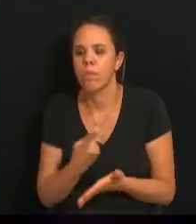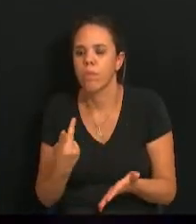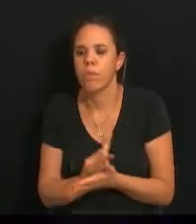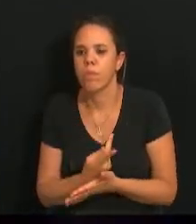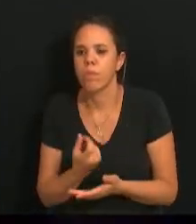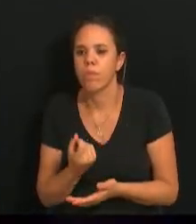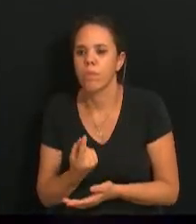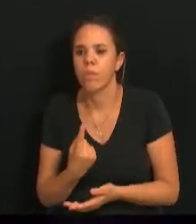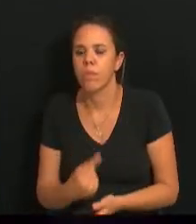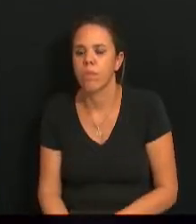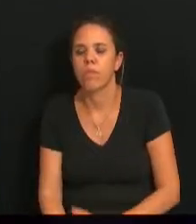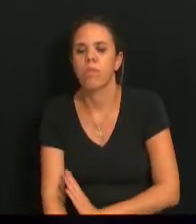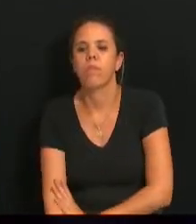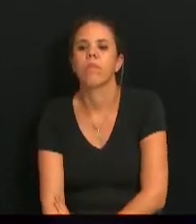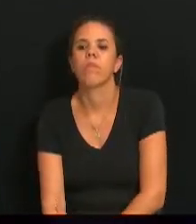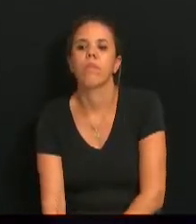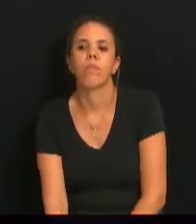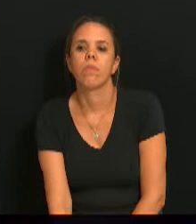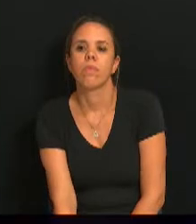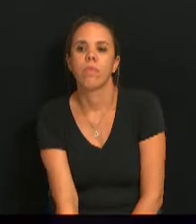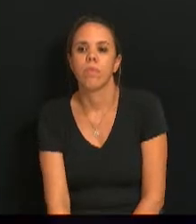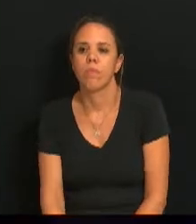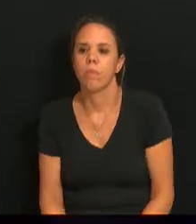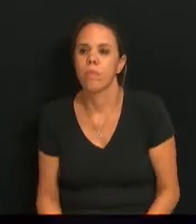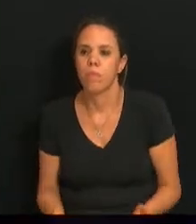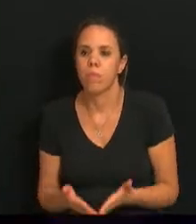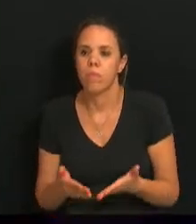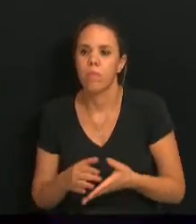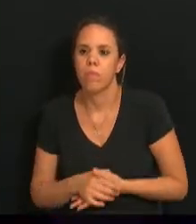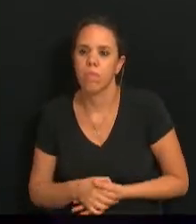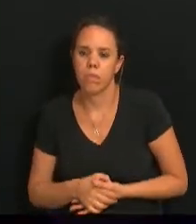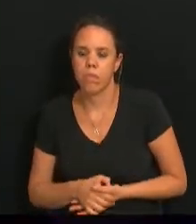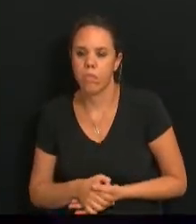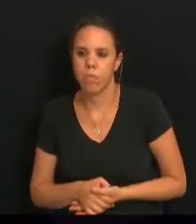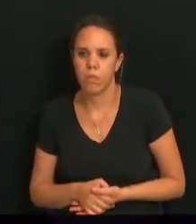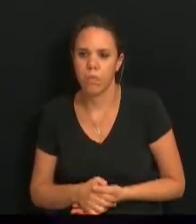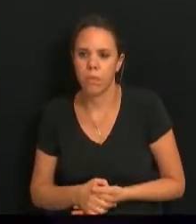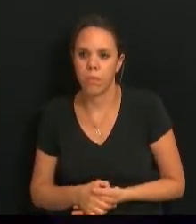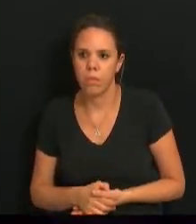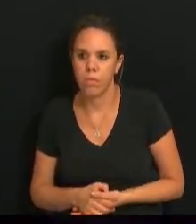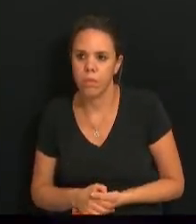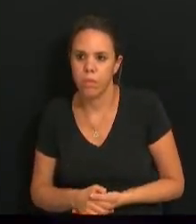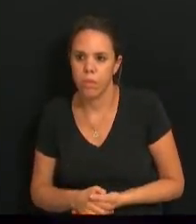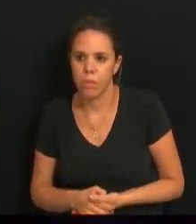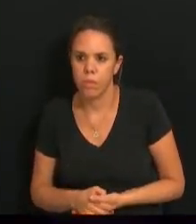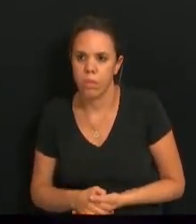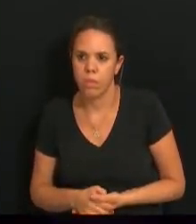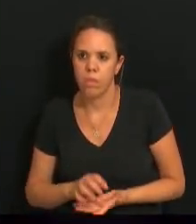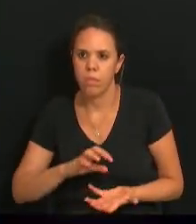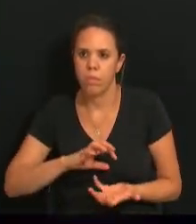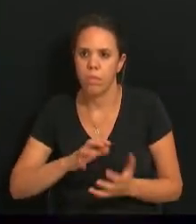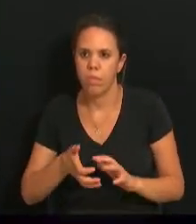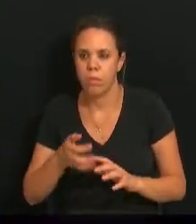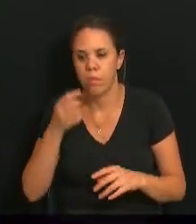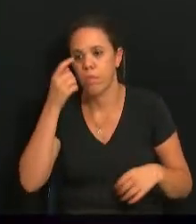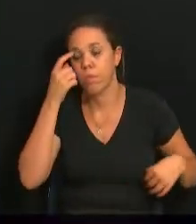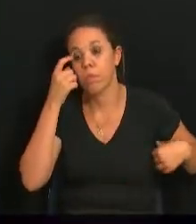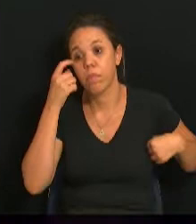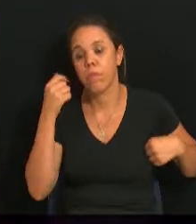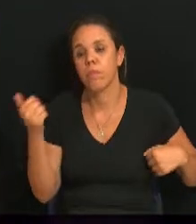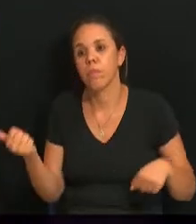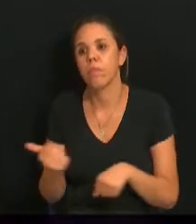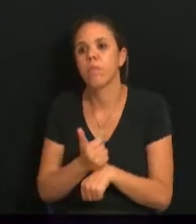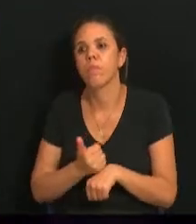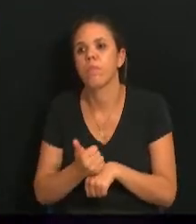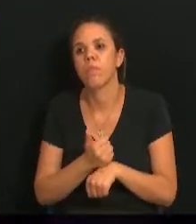extremamente precarizada e empobrecedora do ensino. Então, na reforma agora também do quadro de carreira